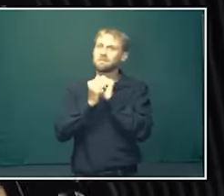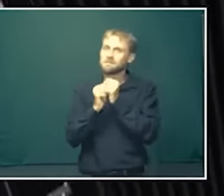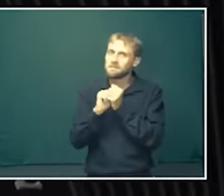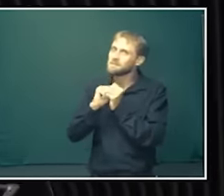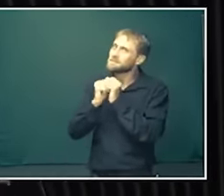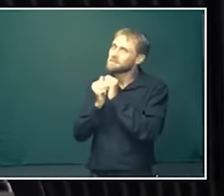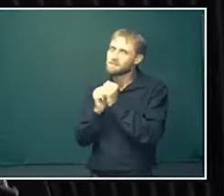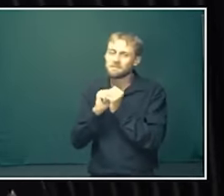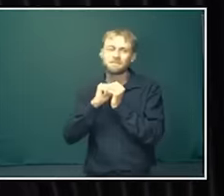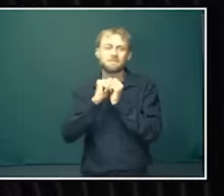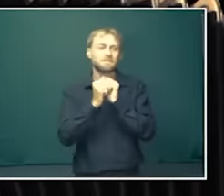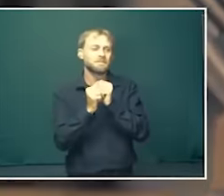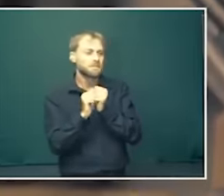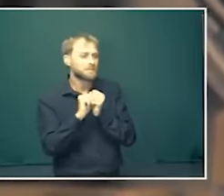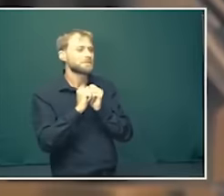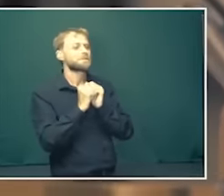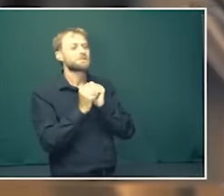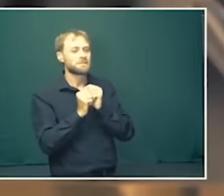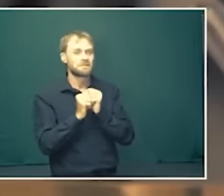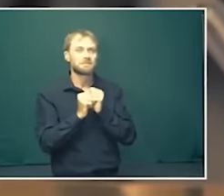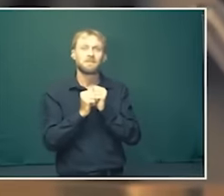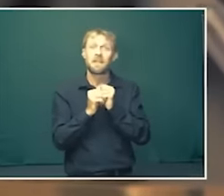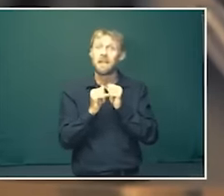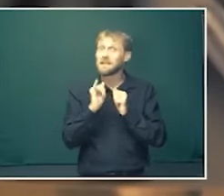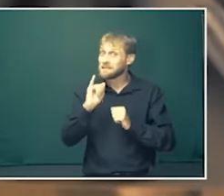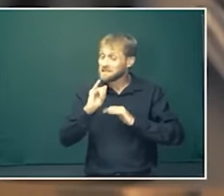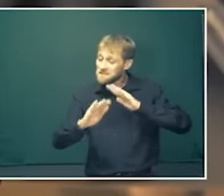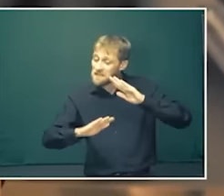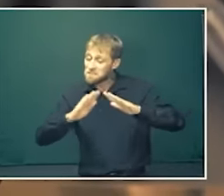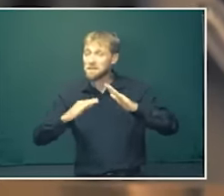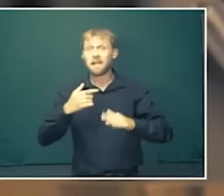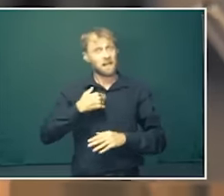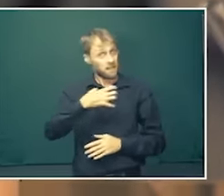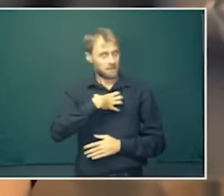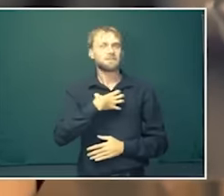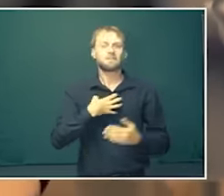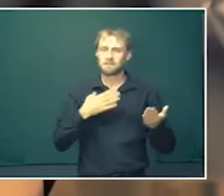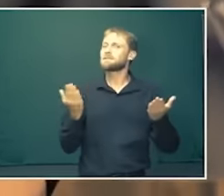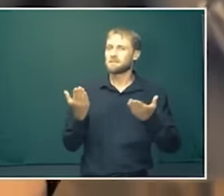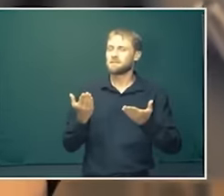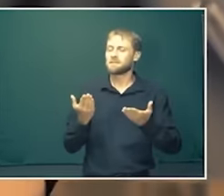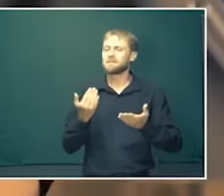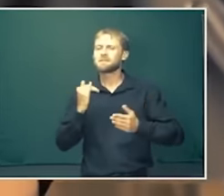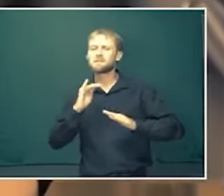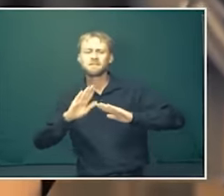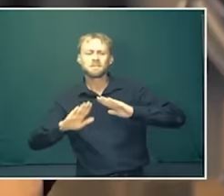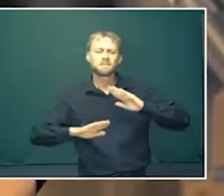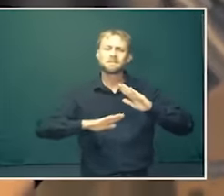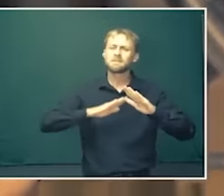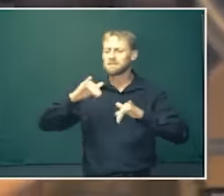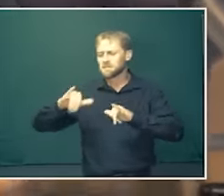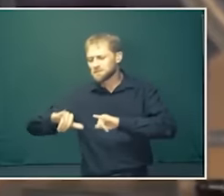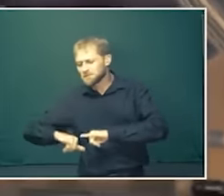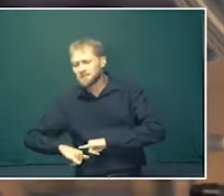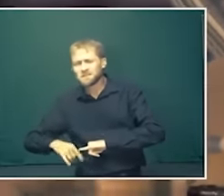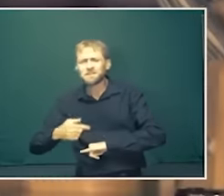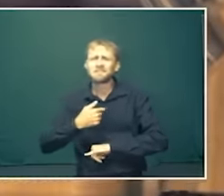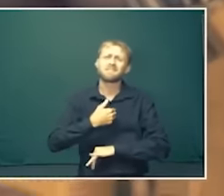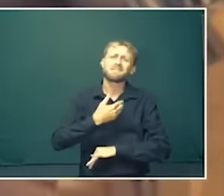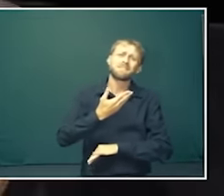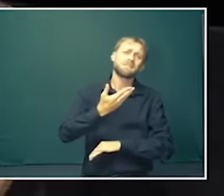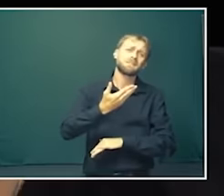Uberaba. Se depender do que eu sinto agora, se depender do que eu tô sofrendo, se